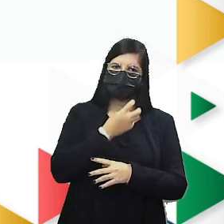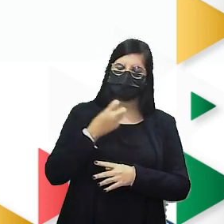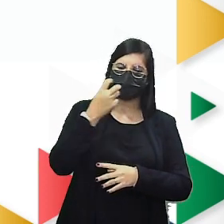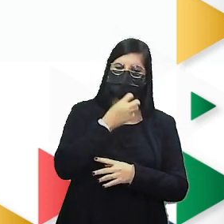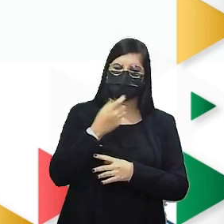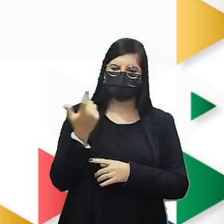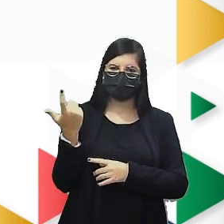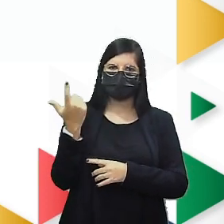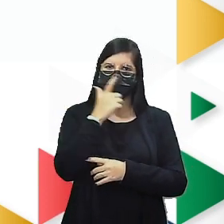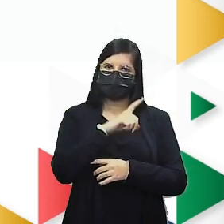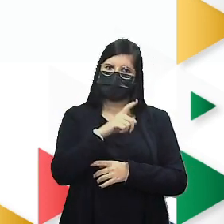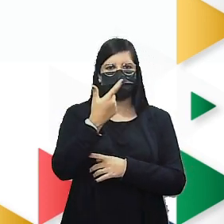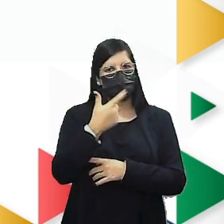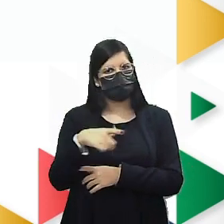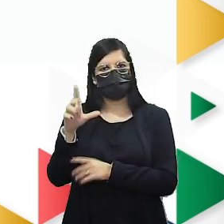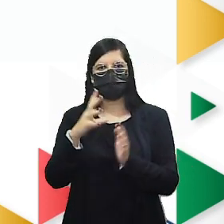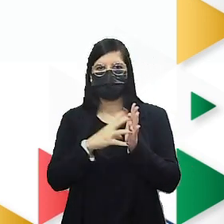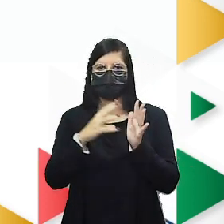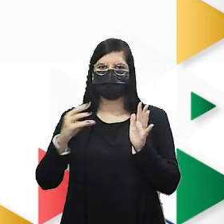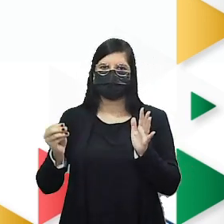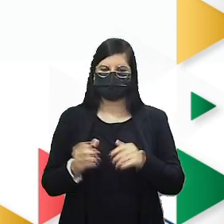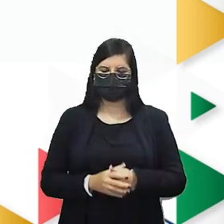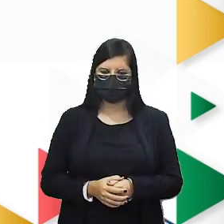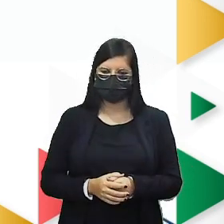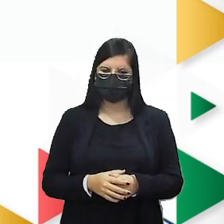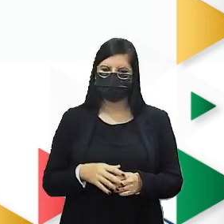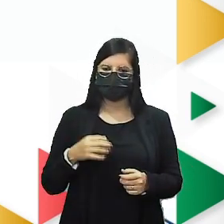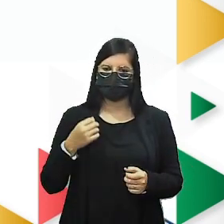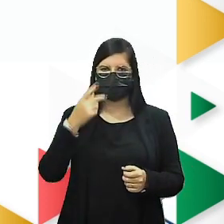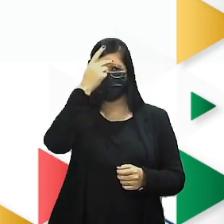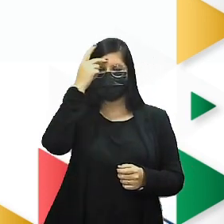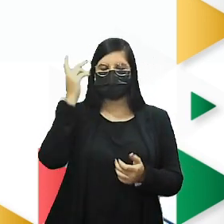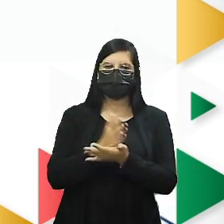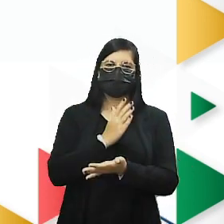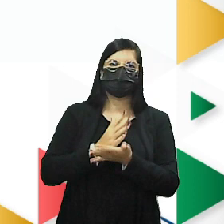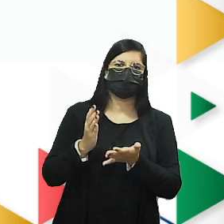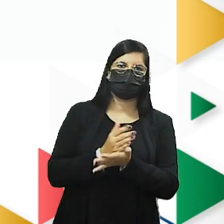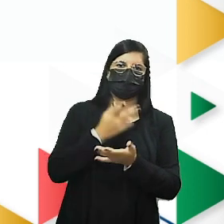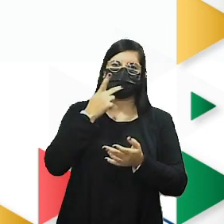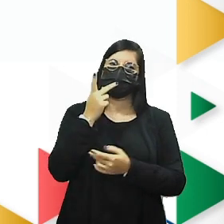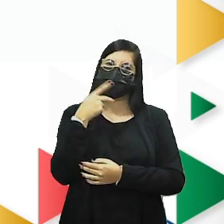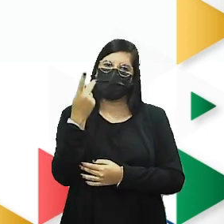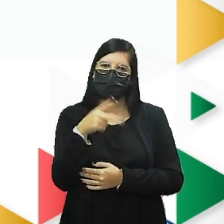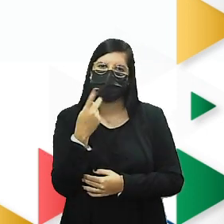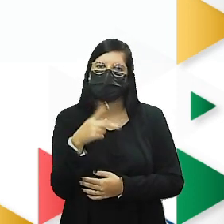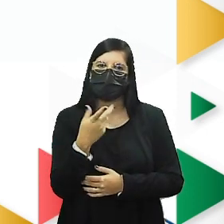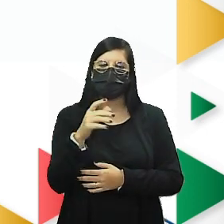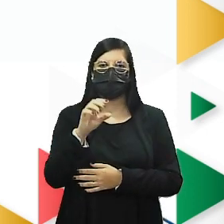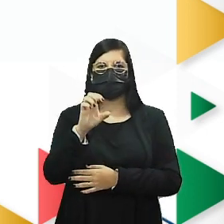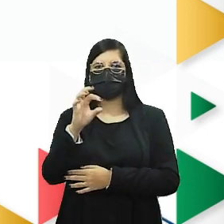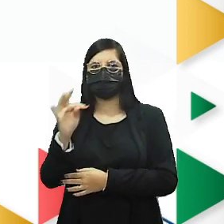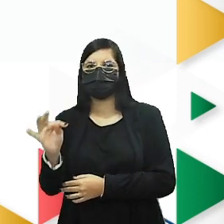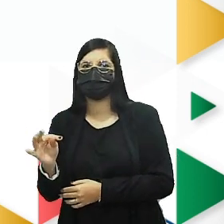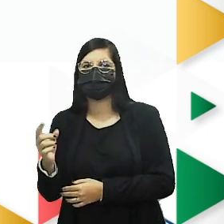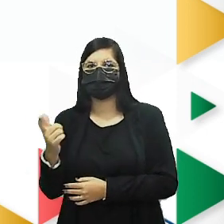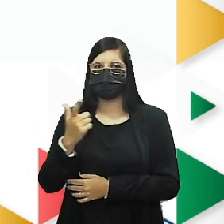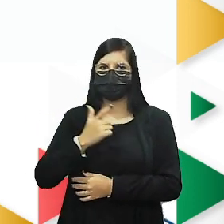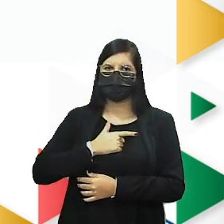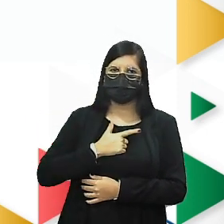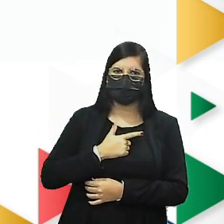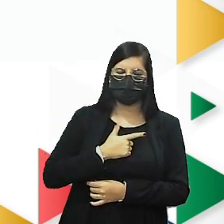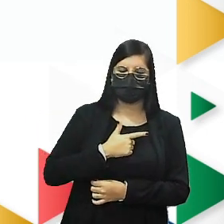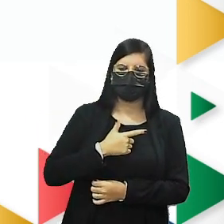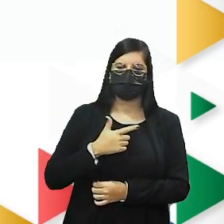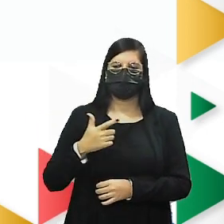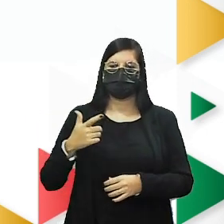ela vai ganhando outra cor. Então, e muitas vezes são sensacionalistas mesmo, coisas fabulosas, né? Um ET veio